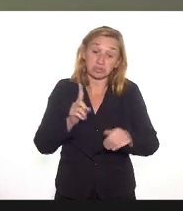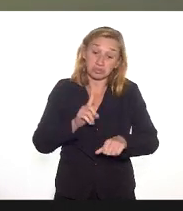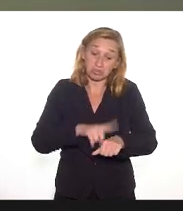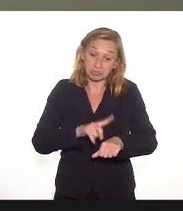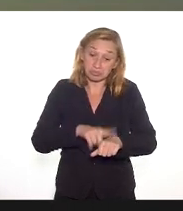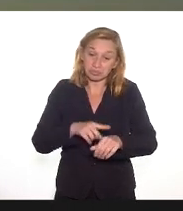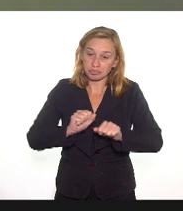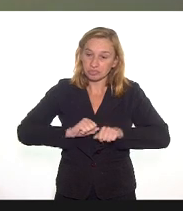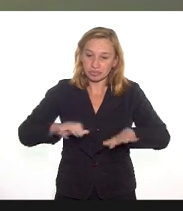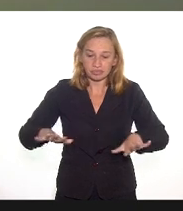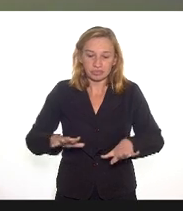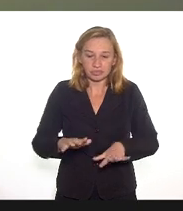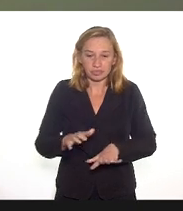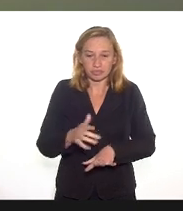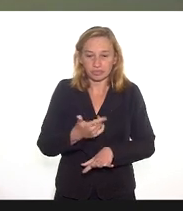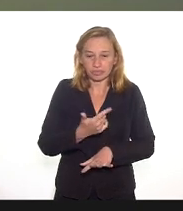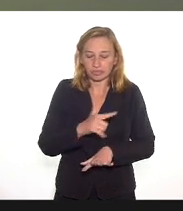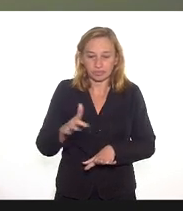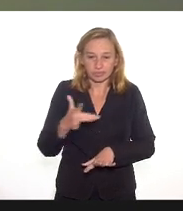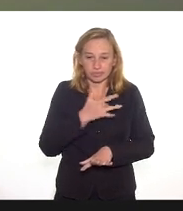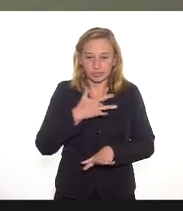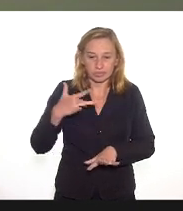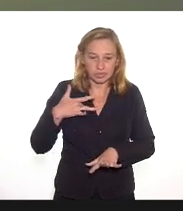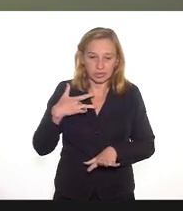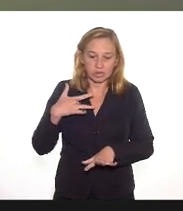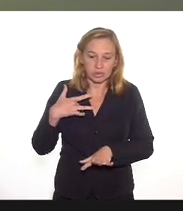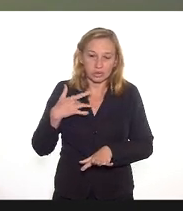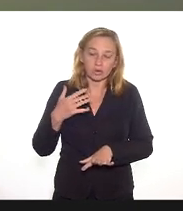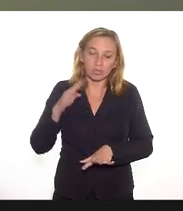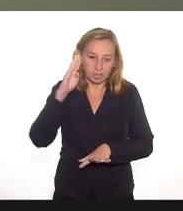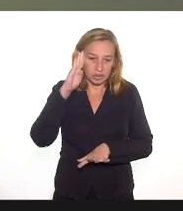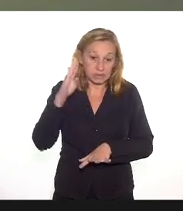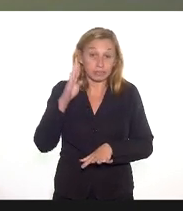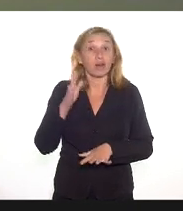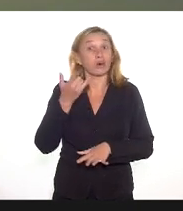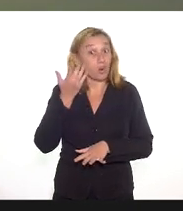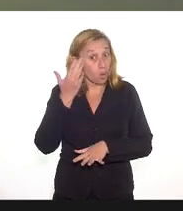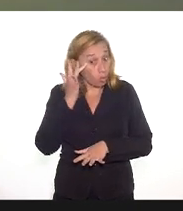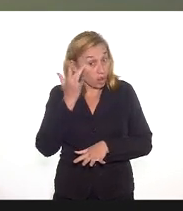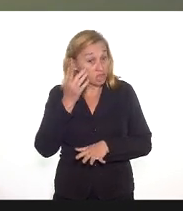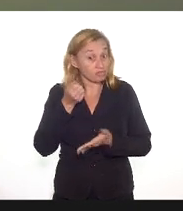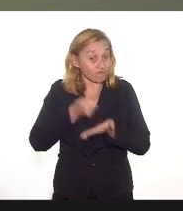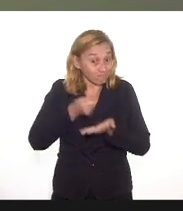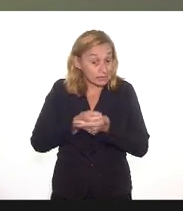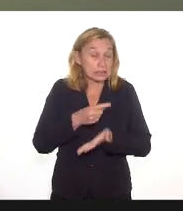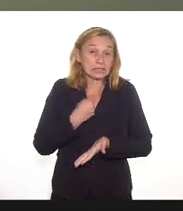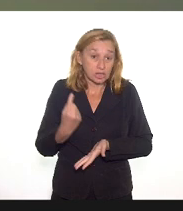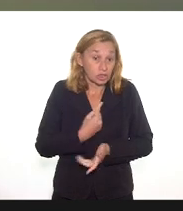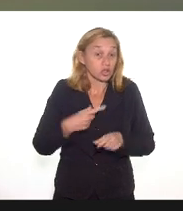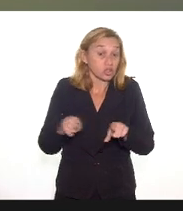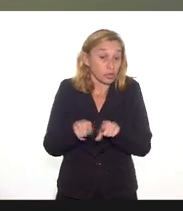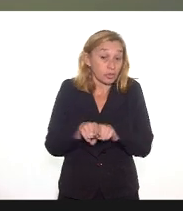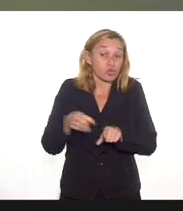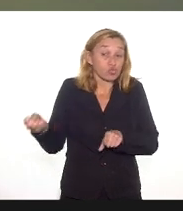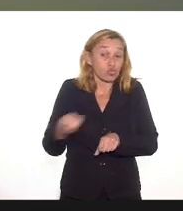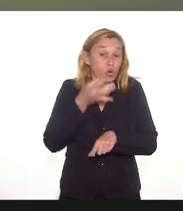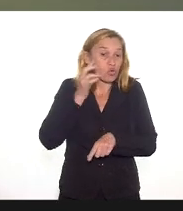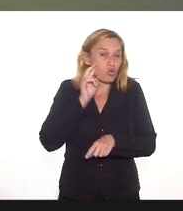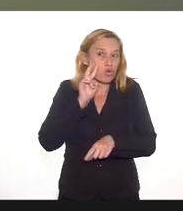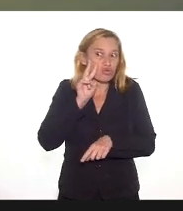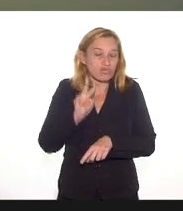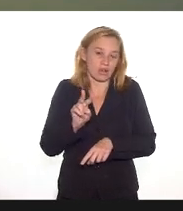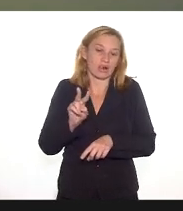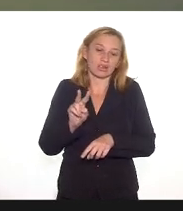ver a saúde como eixo prioritário, acho que vai exigir de nós também um novo olhar sobre